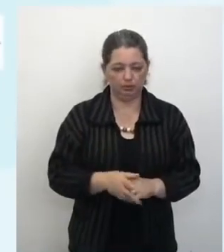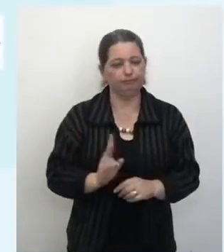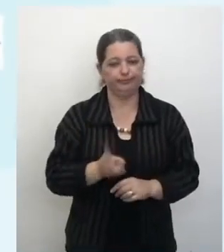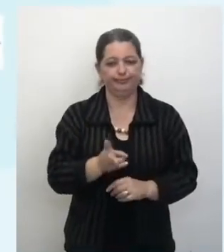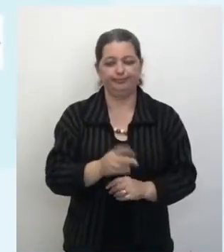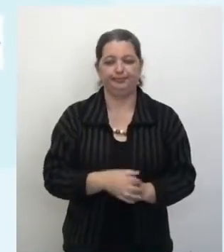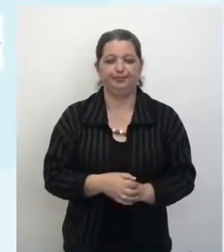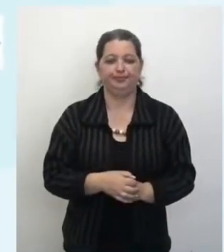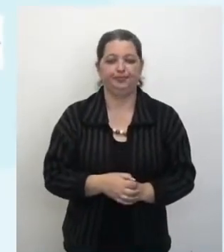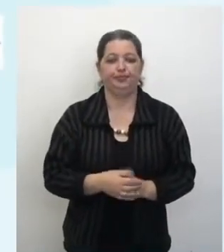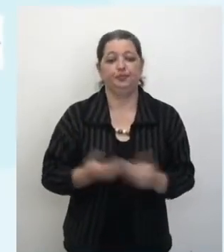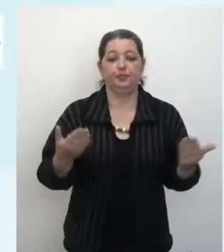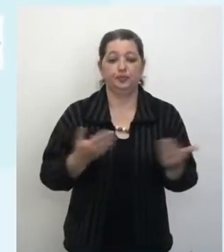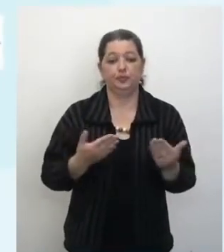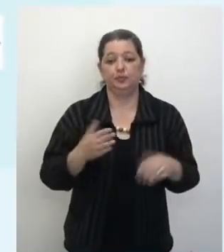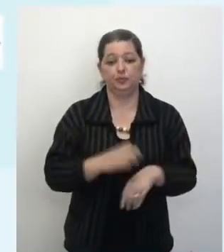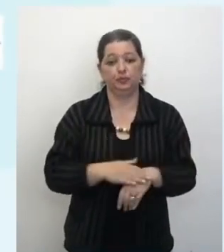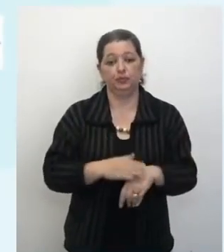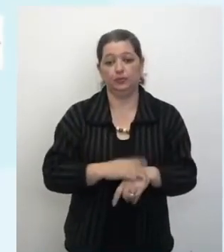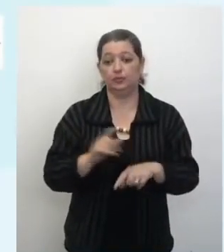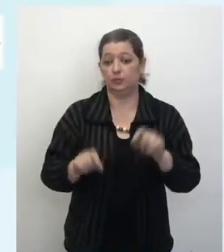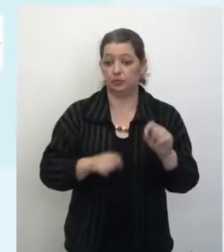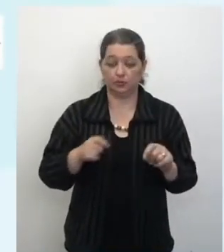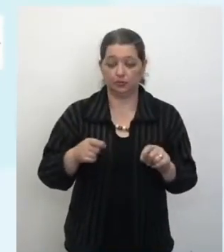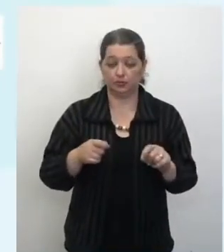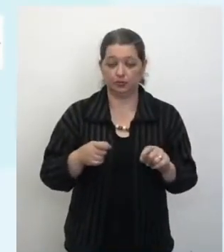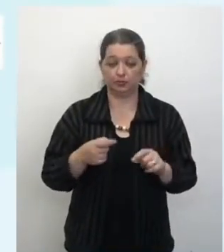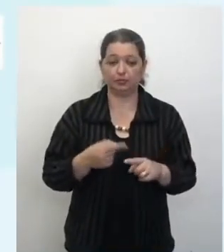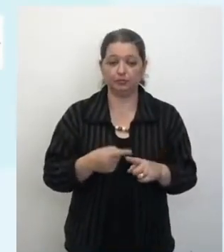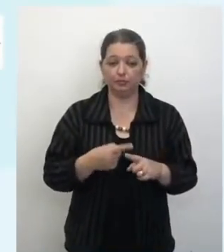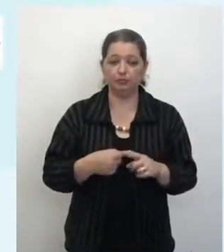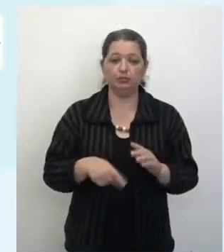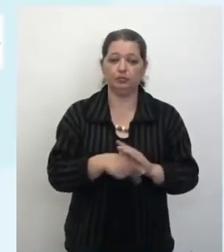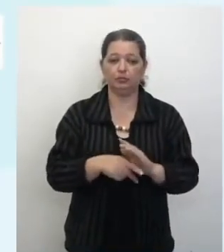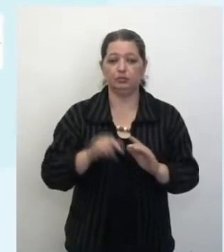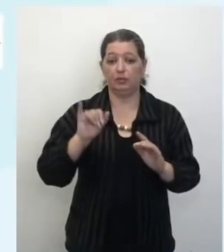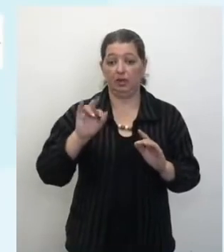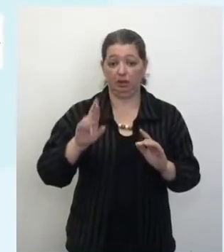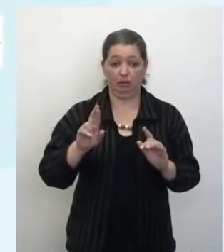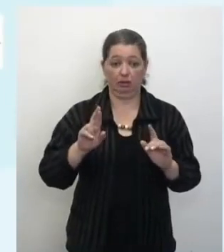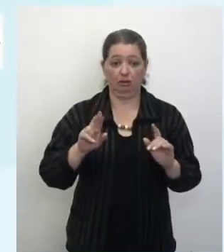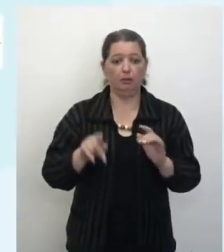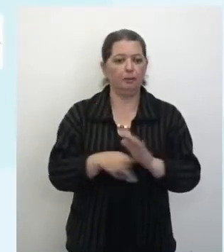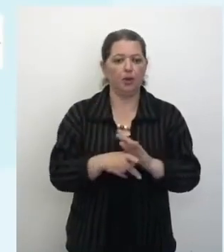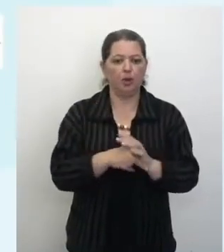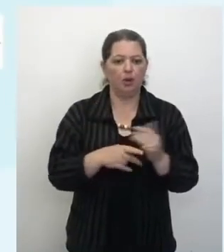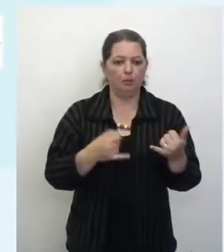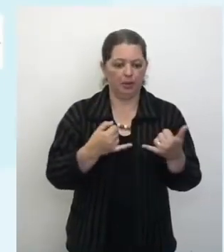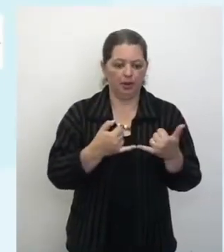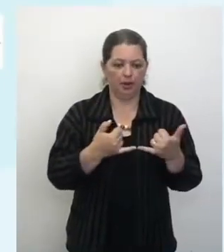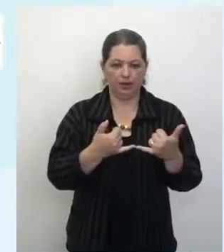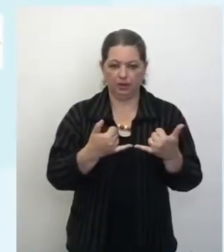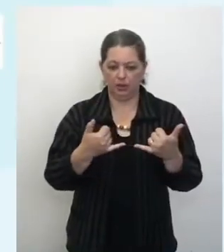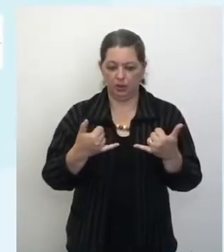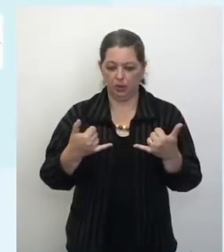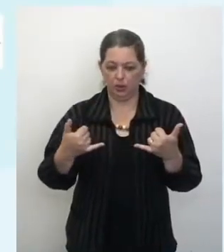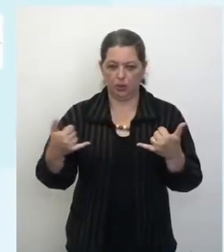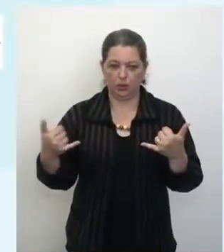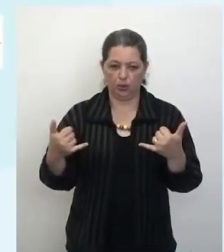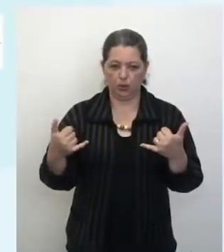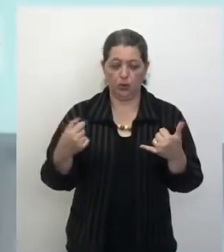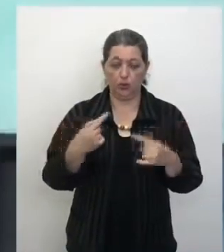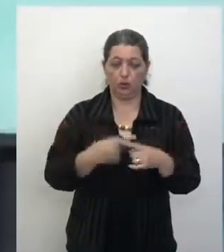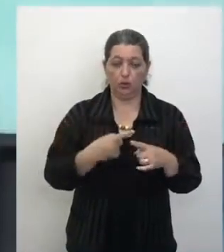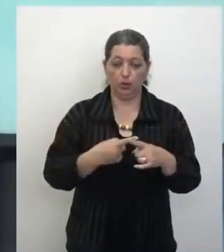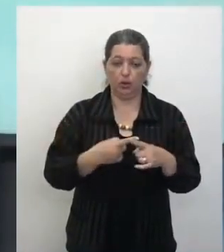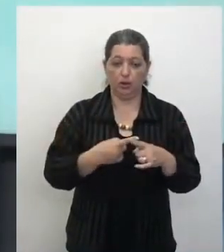então. Agora a gente vai fazer o quê? A gente vai localizar os irracionais na reta. Fala, professora, por que os irracionais? Porque na última